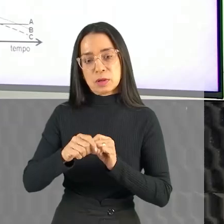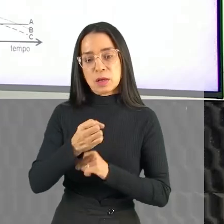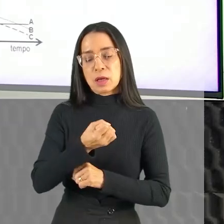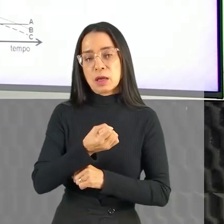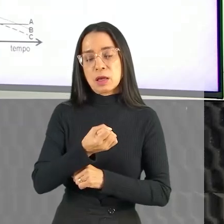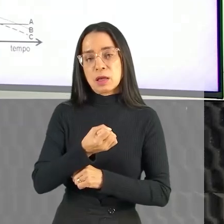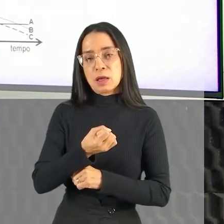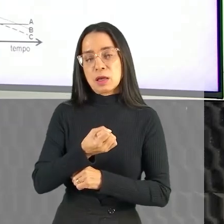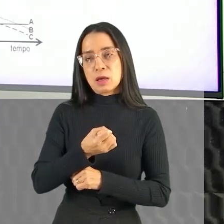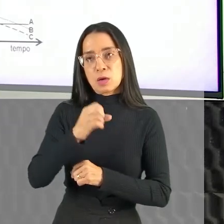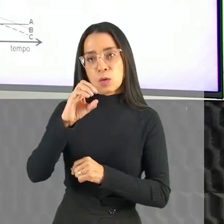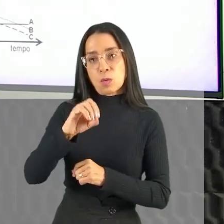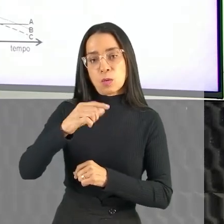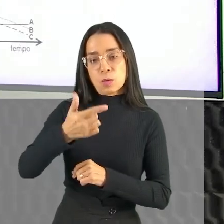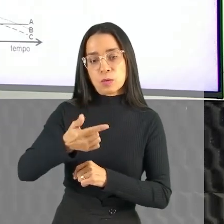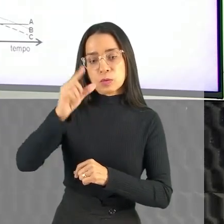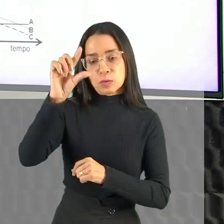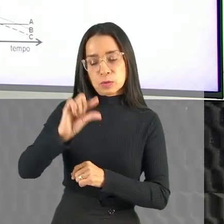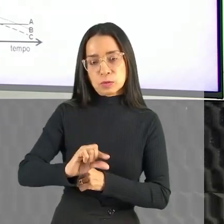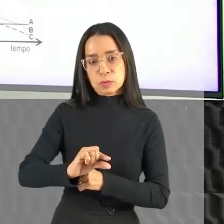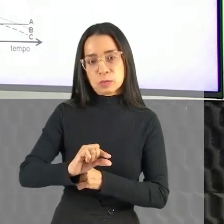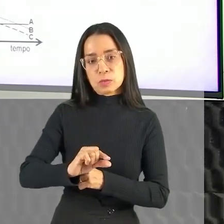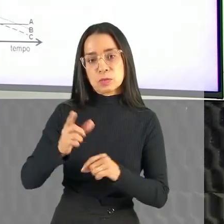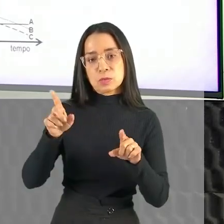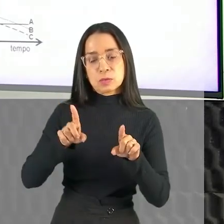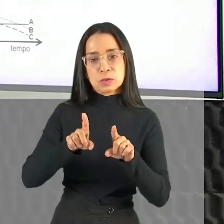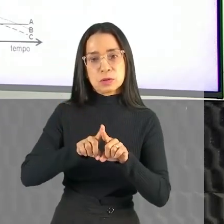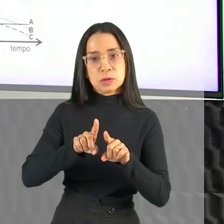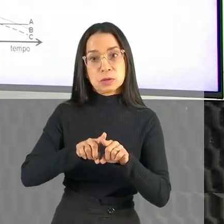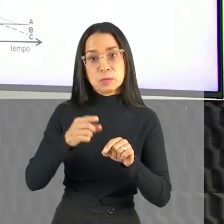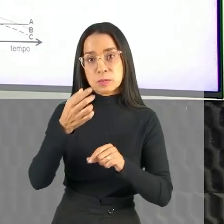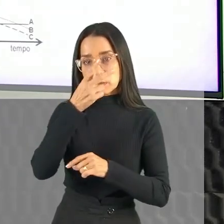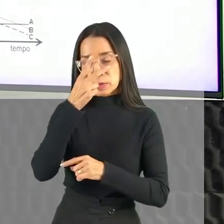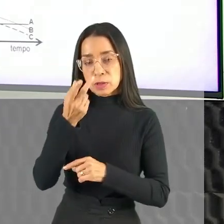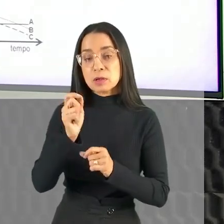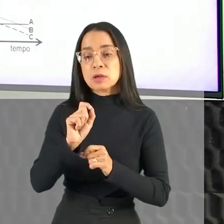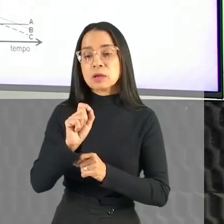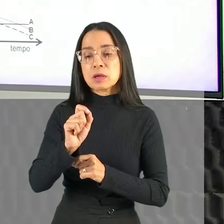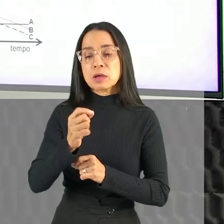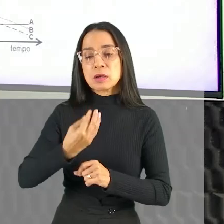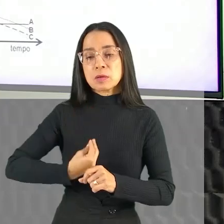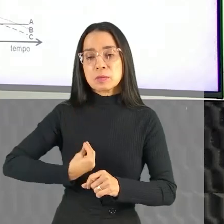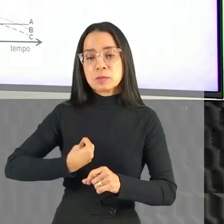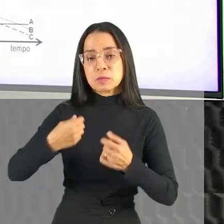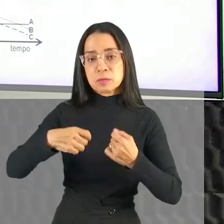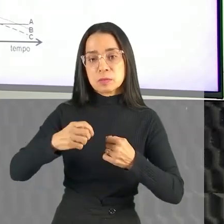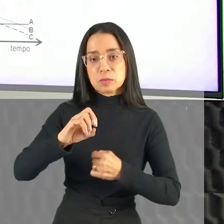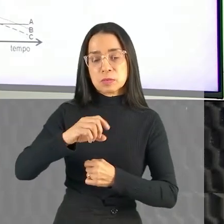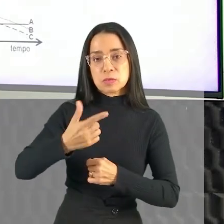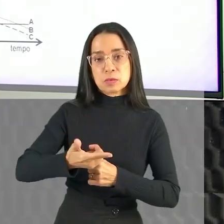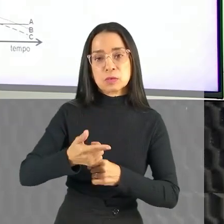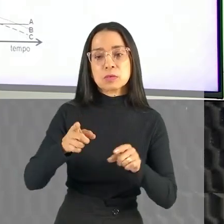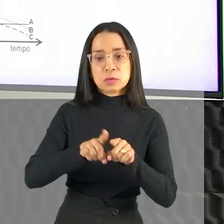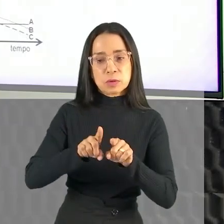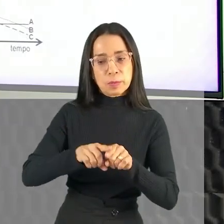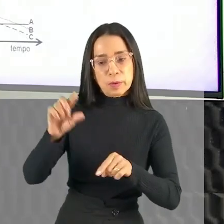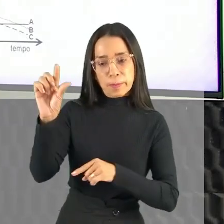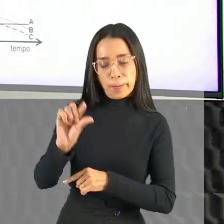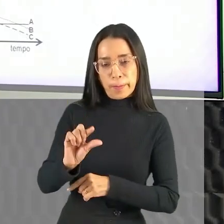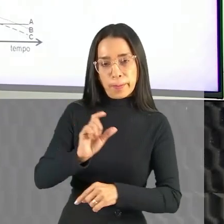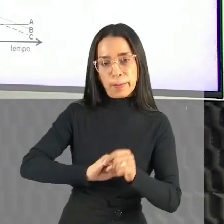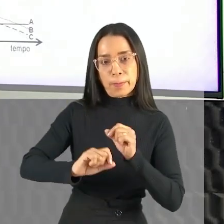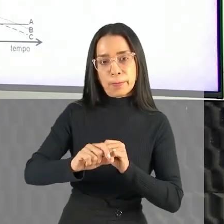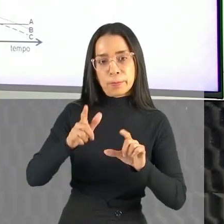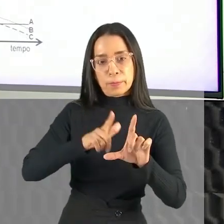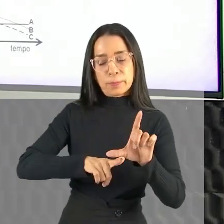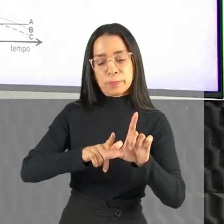cai, a quantidade, portanto, de quem respira oxigênio também vai cair, vão morrer esses organismos. Então, a letra A ela já está muito favorável,